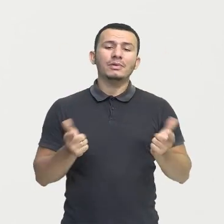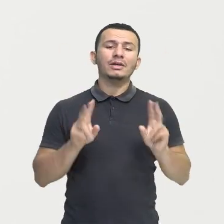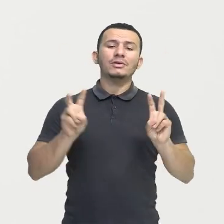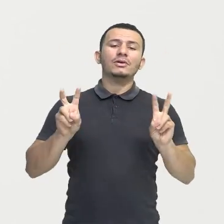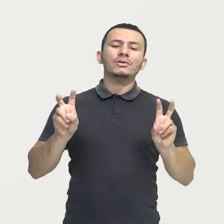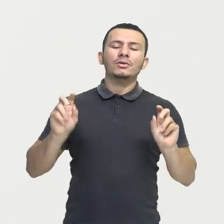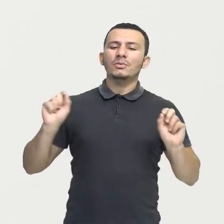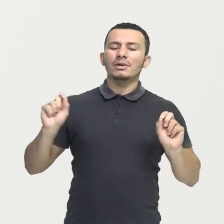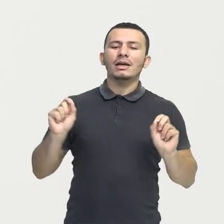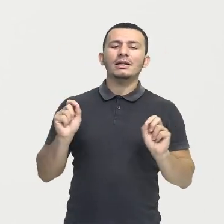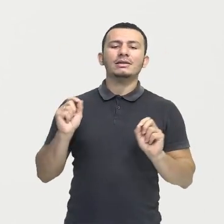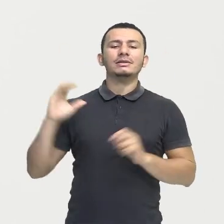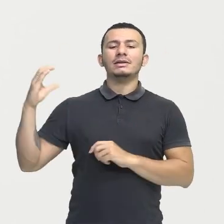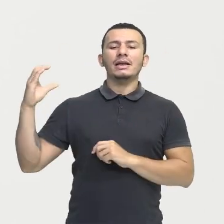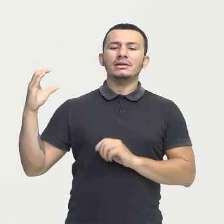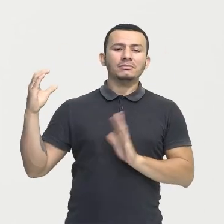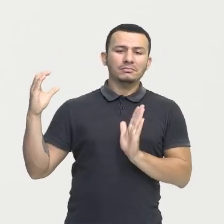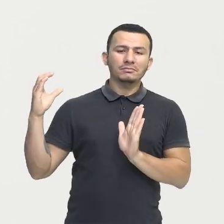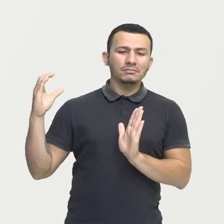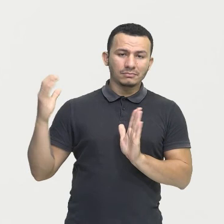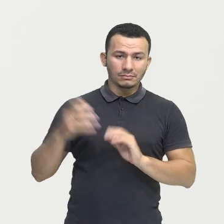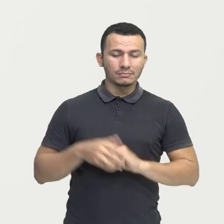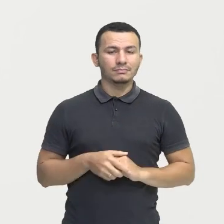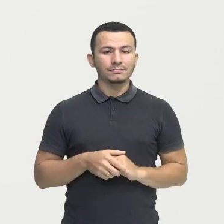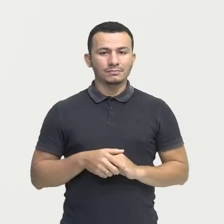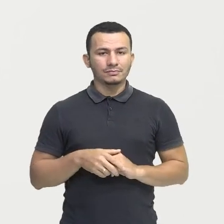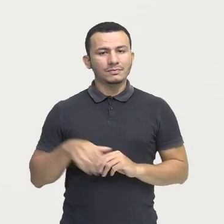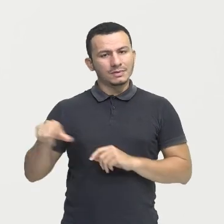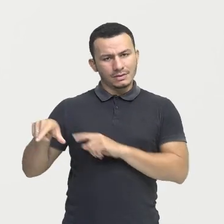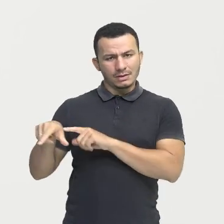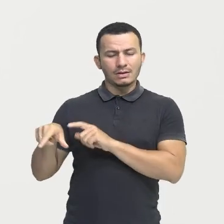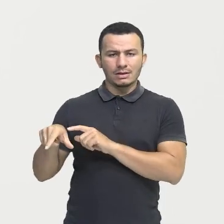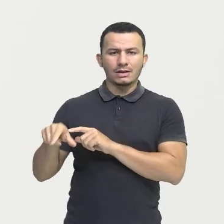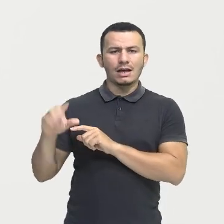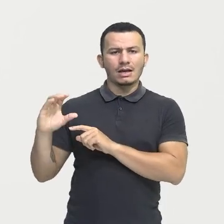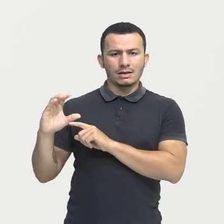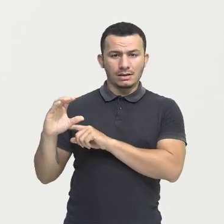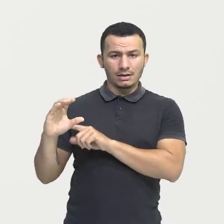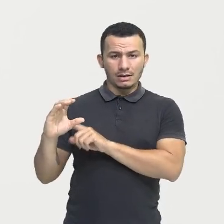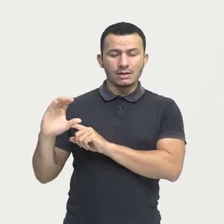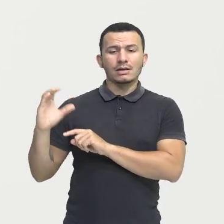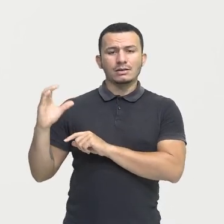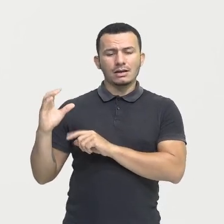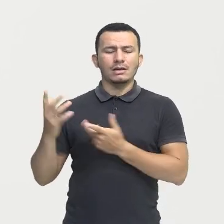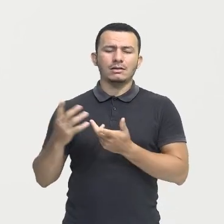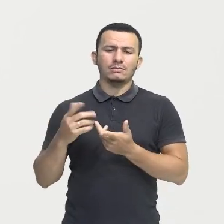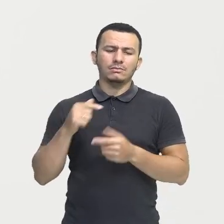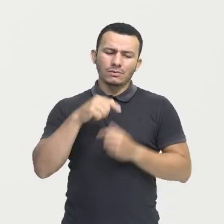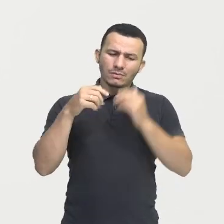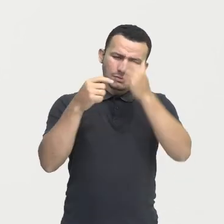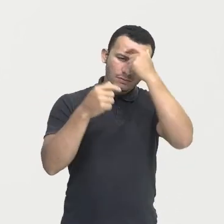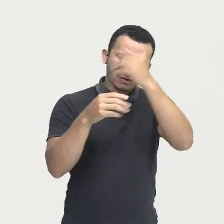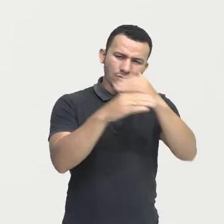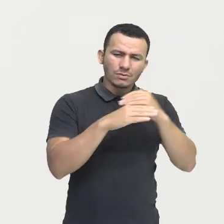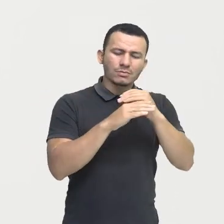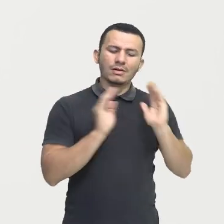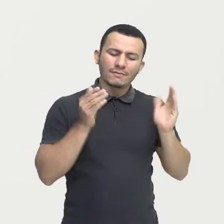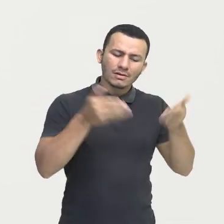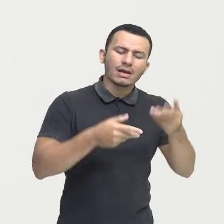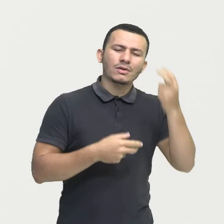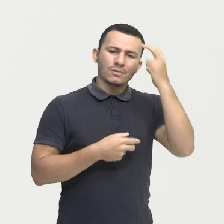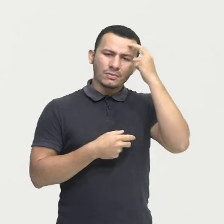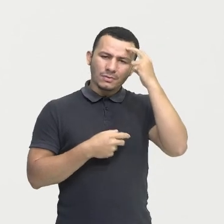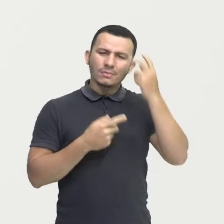com ciência, né? É um conhecimento voltado para nossas crenças, nossas tradições, nossa